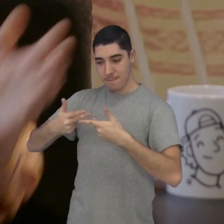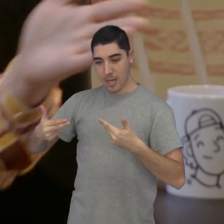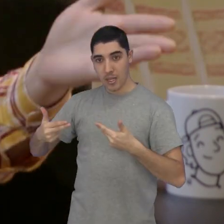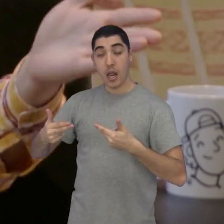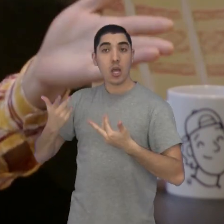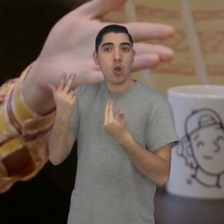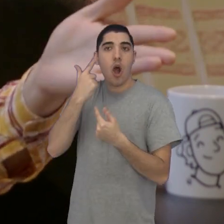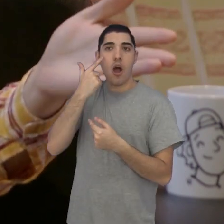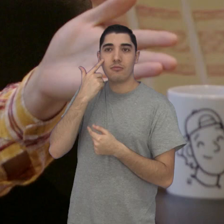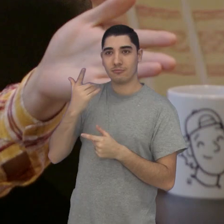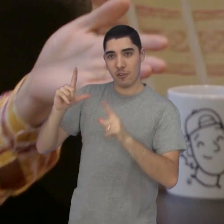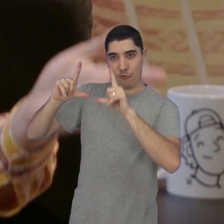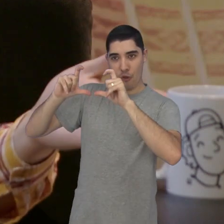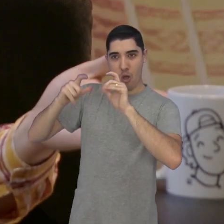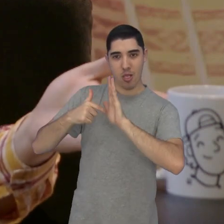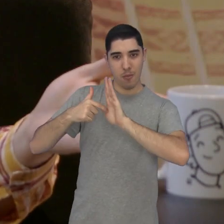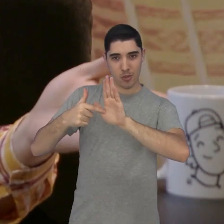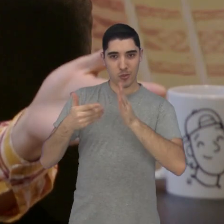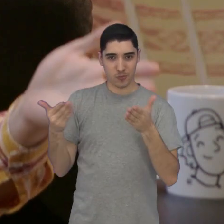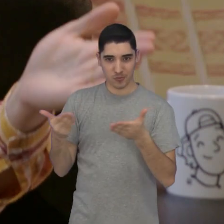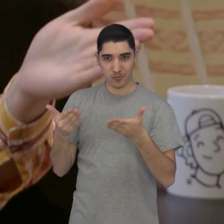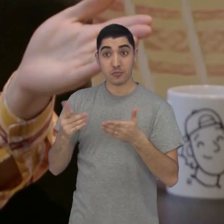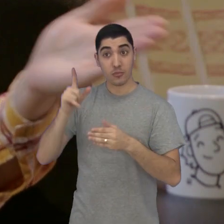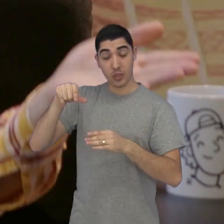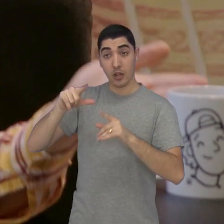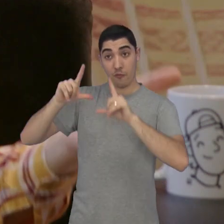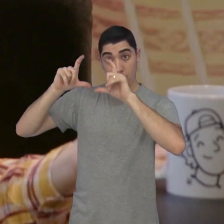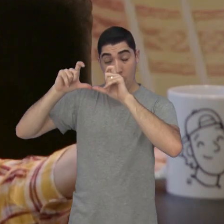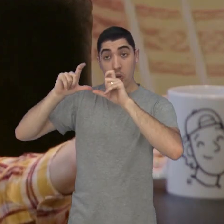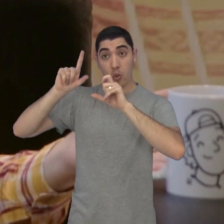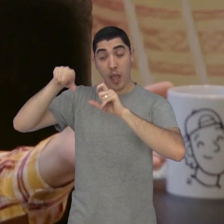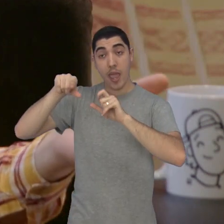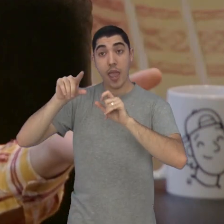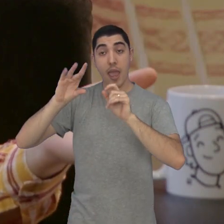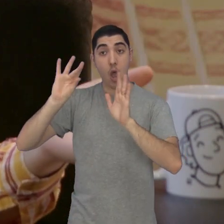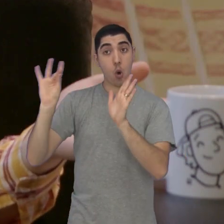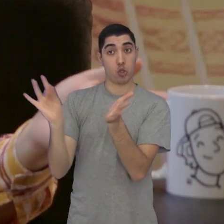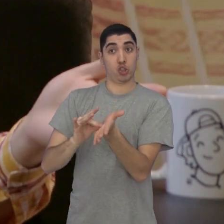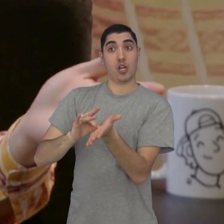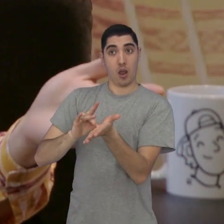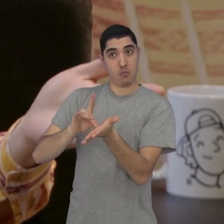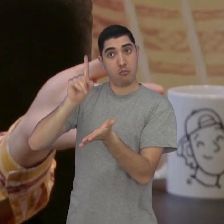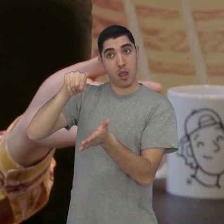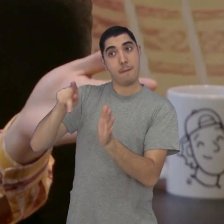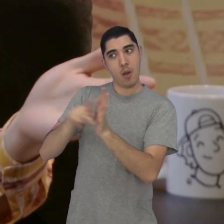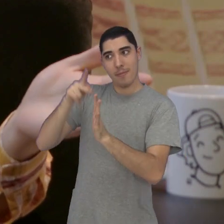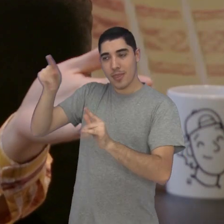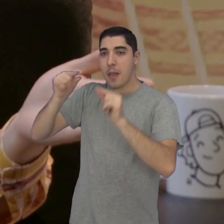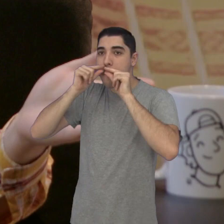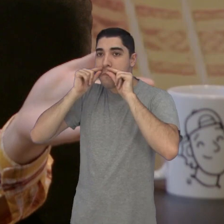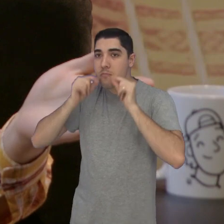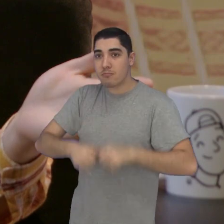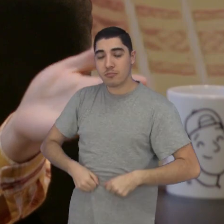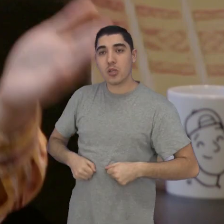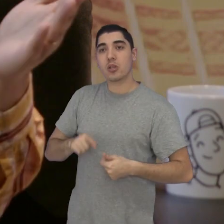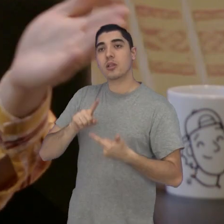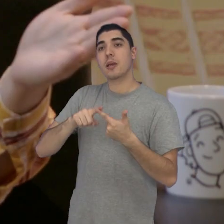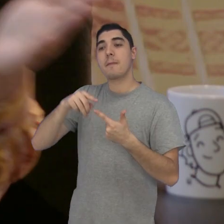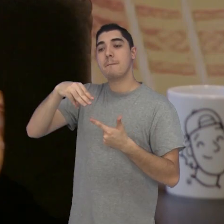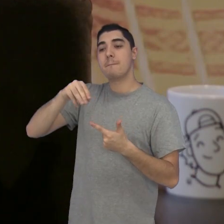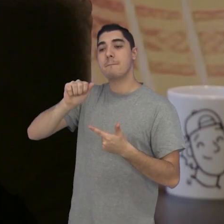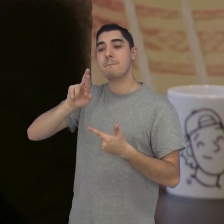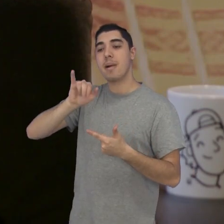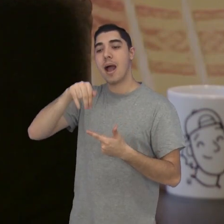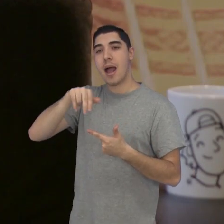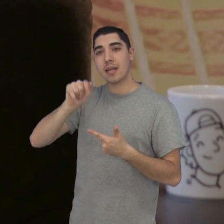que é o caso dessa fotografia que eu trouxe hoje. Original, né, que pertenceu ao Mazzaropi, a dona